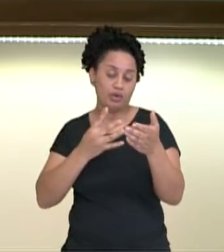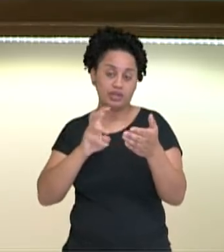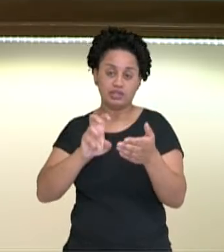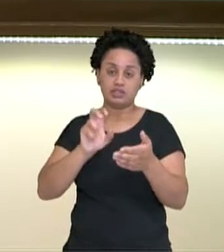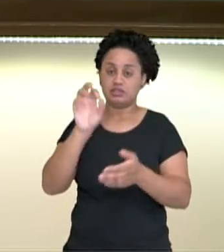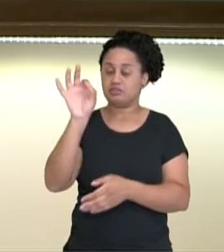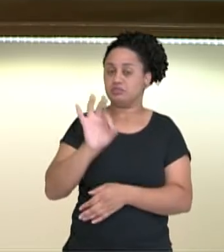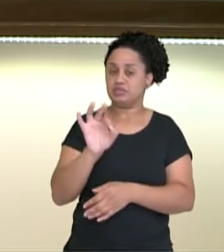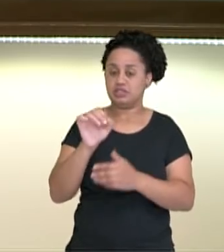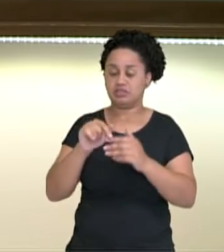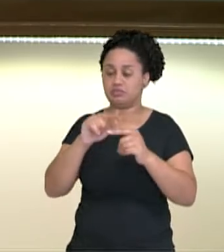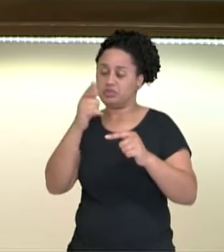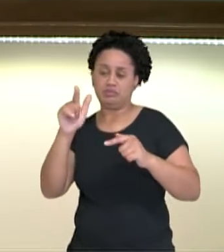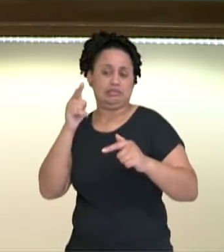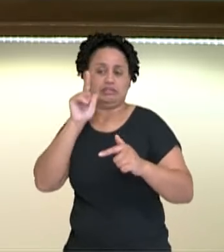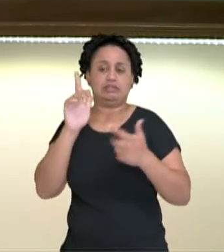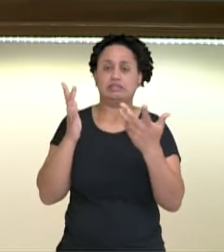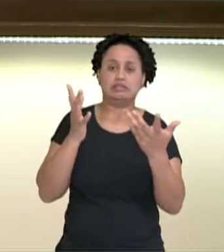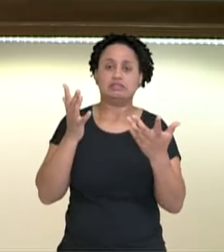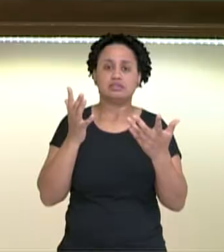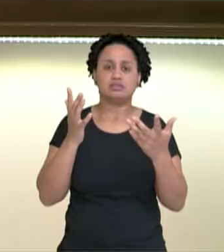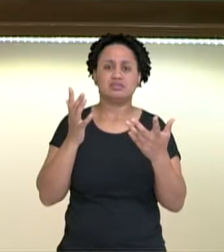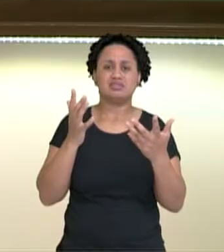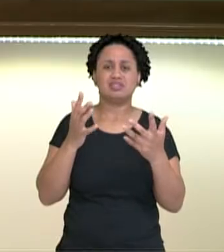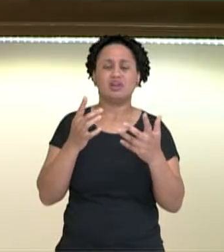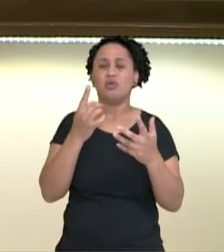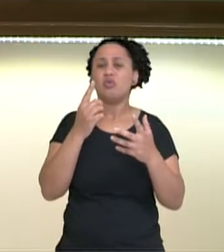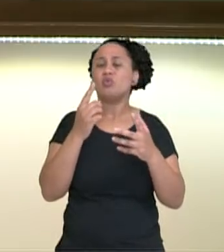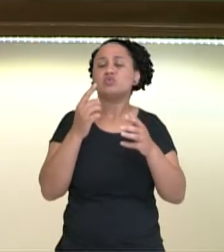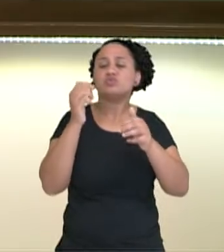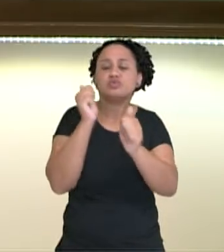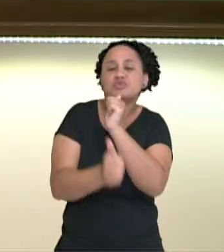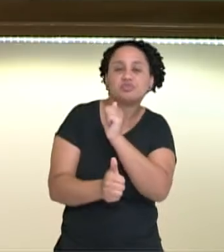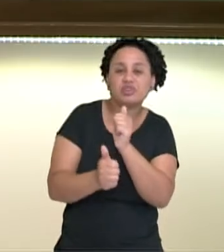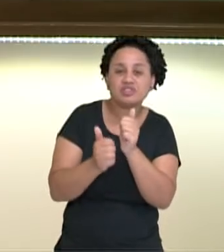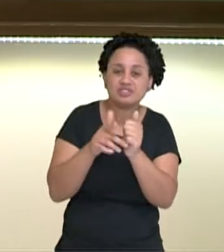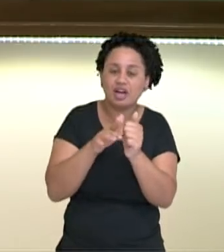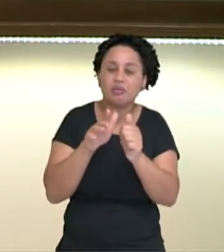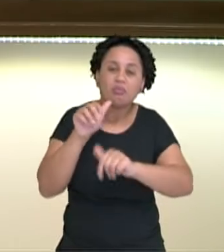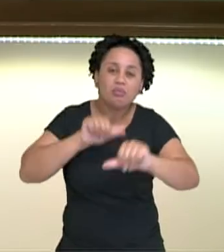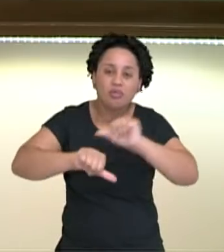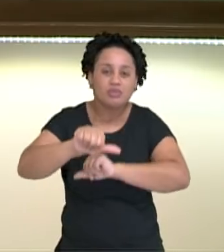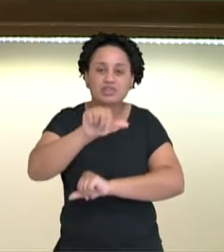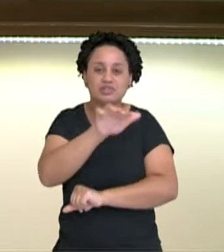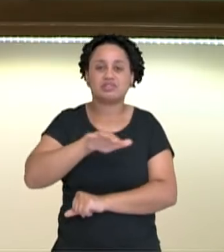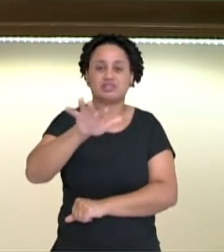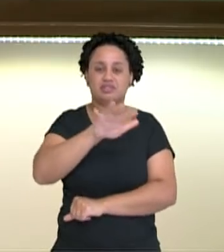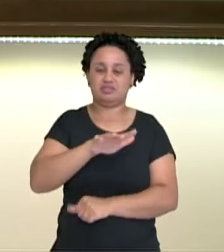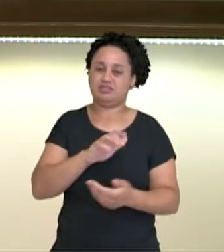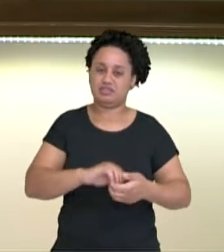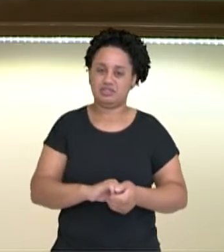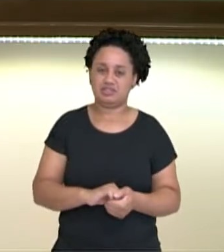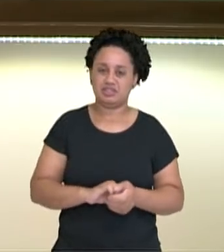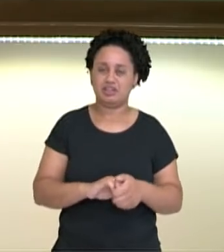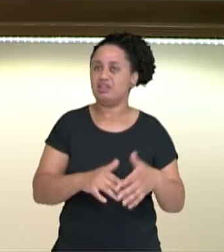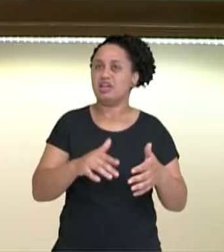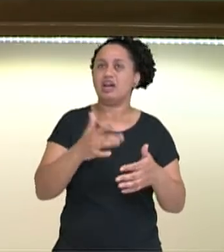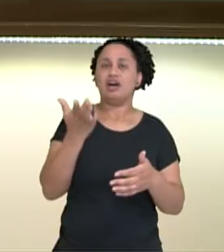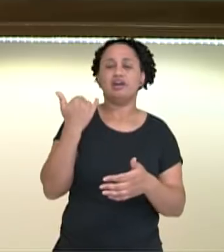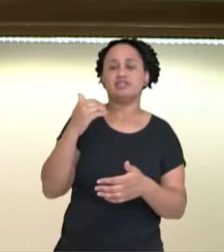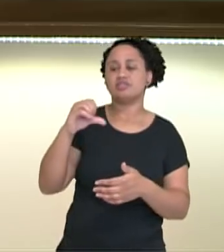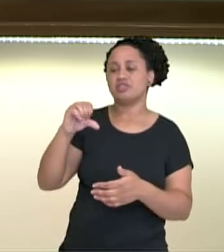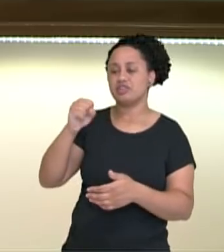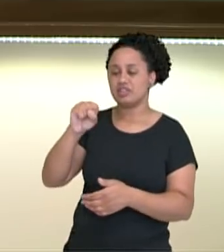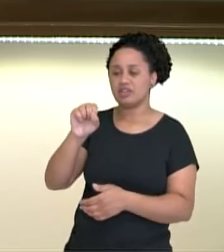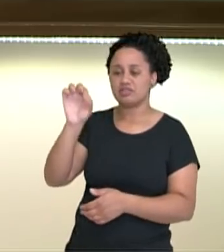dele e ganhou. Né? Veja, em uma rodada já mudou completamente. E aquele que tinha 98% foi para 70%,